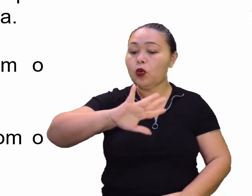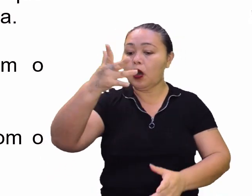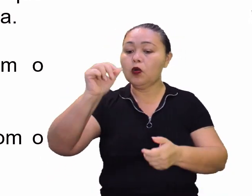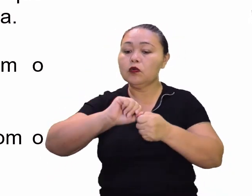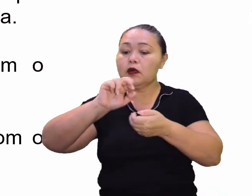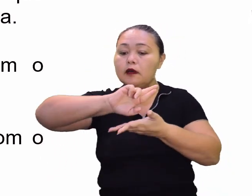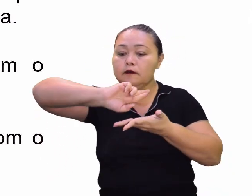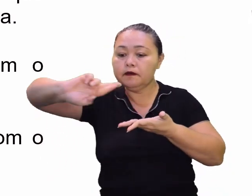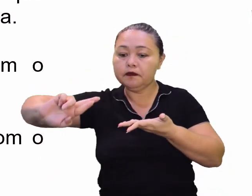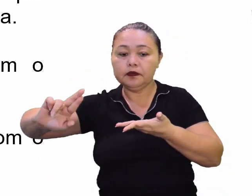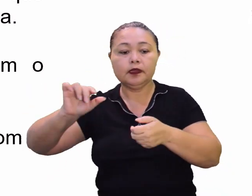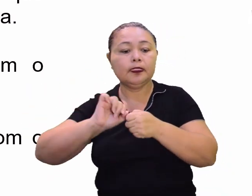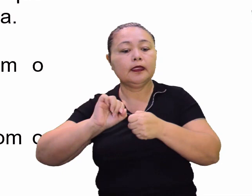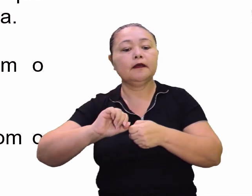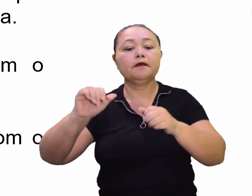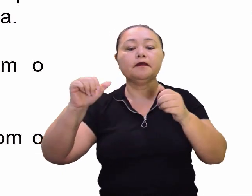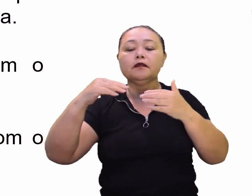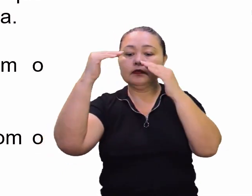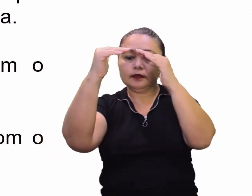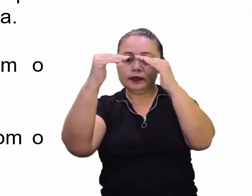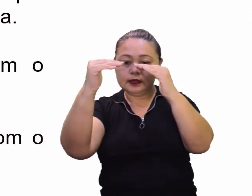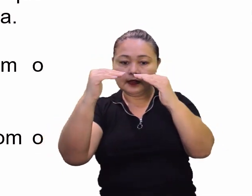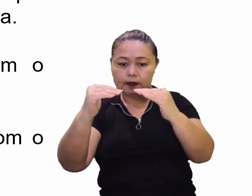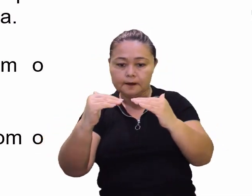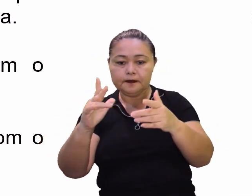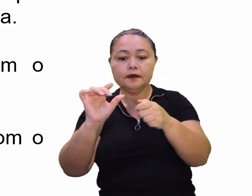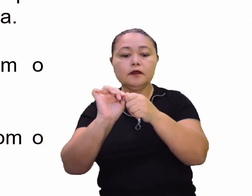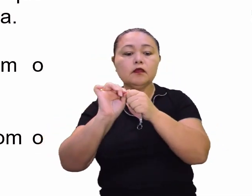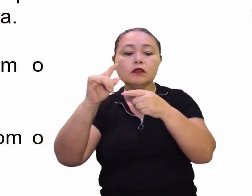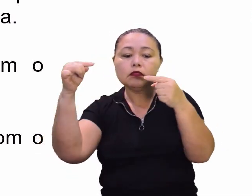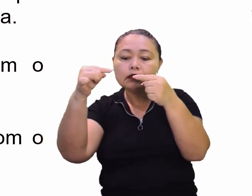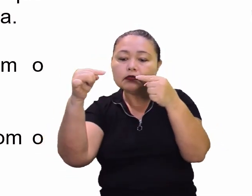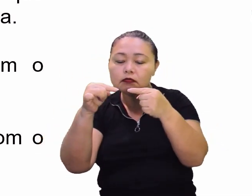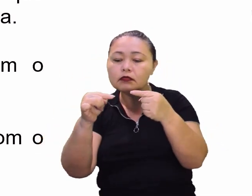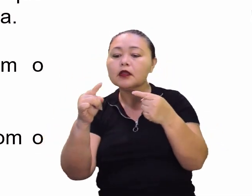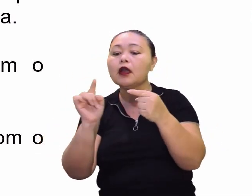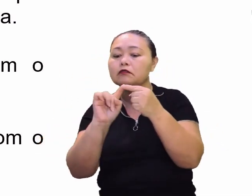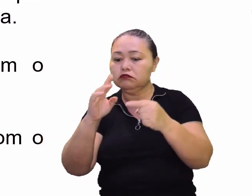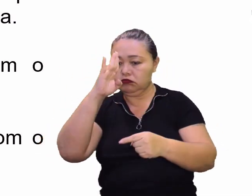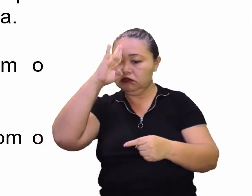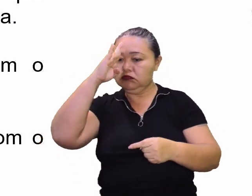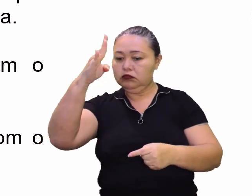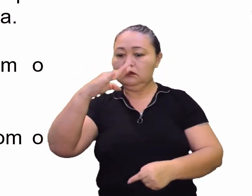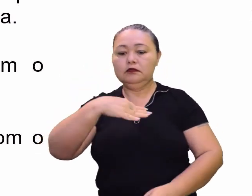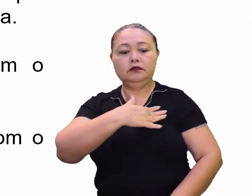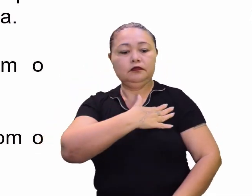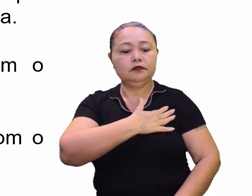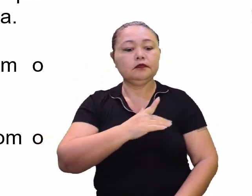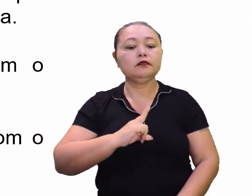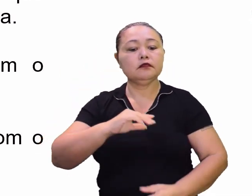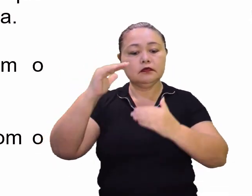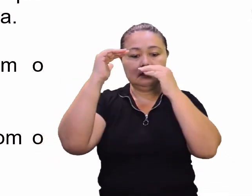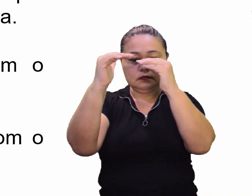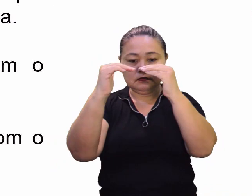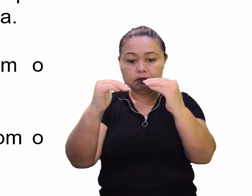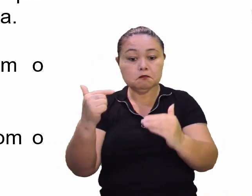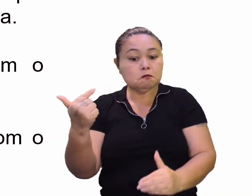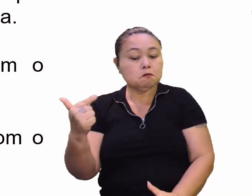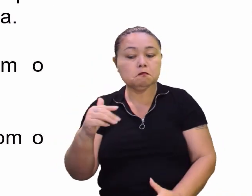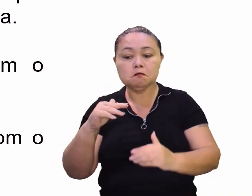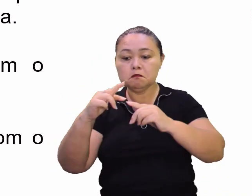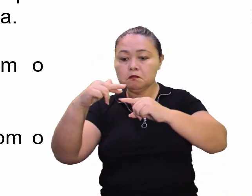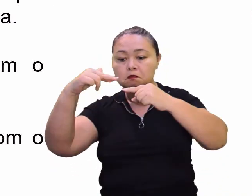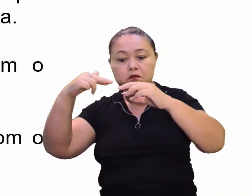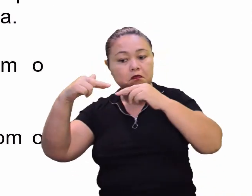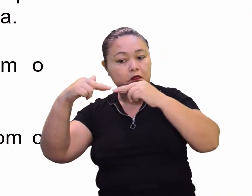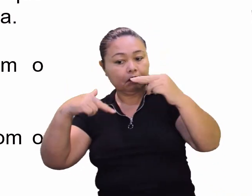religiosa. B. As castas eram definidas de acordo com o desempenho militar. C. As castas não